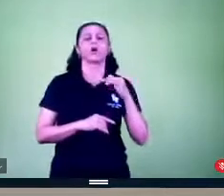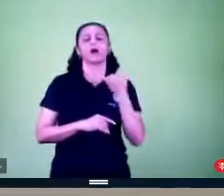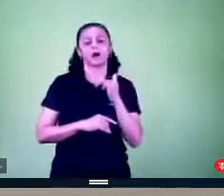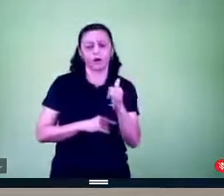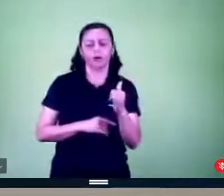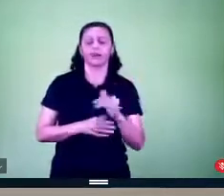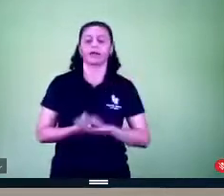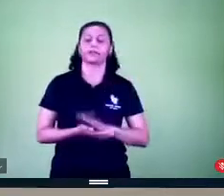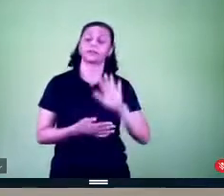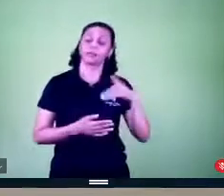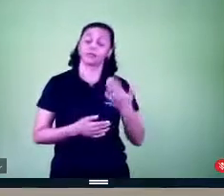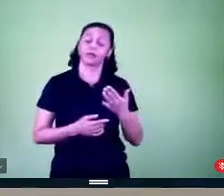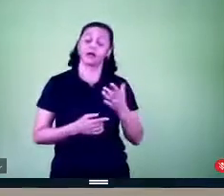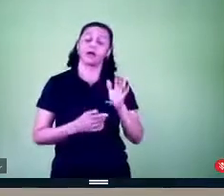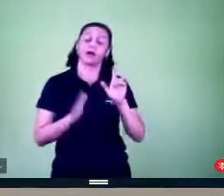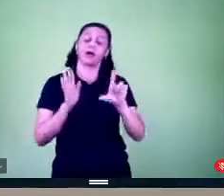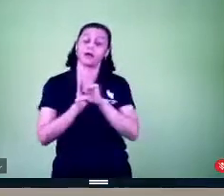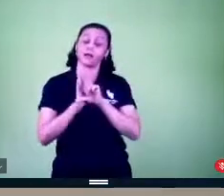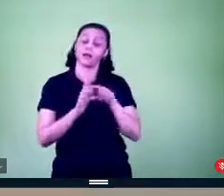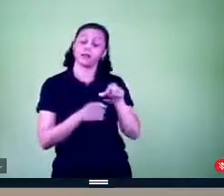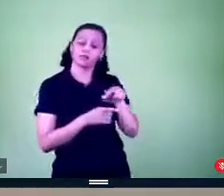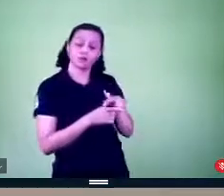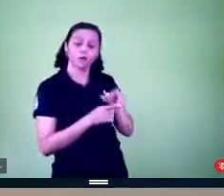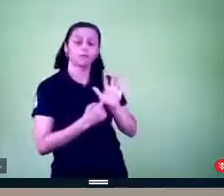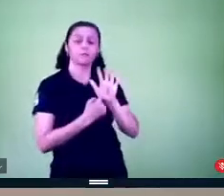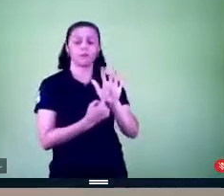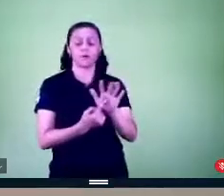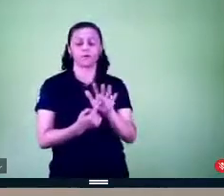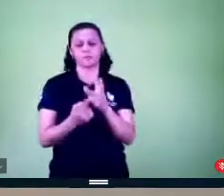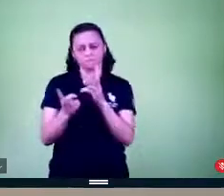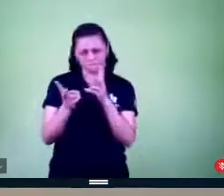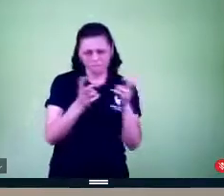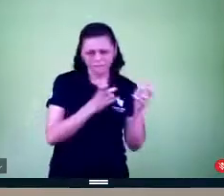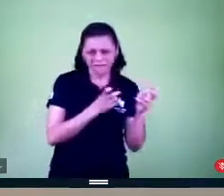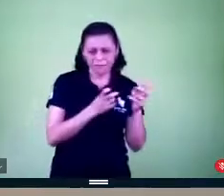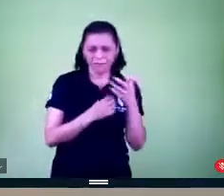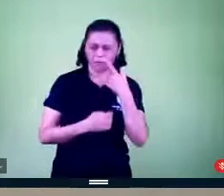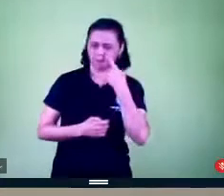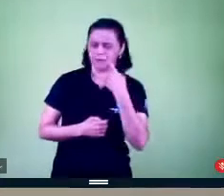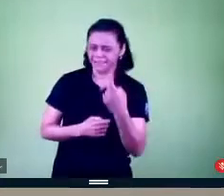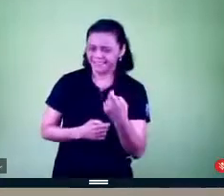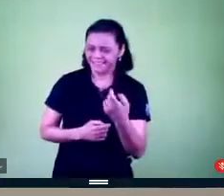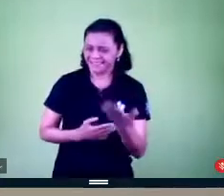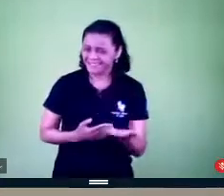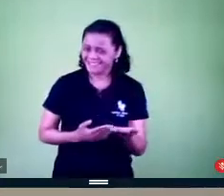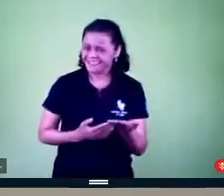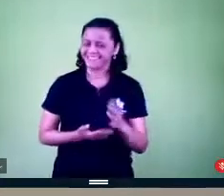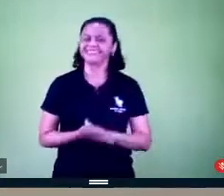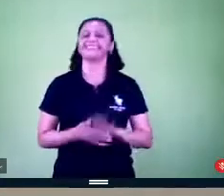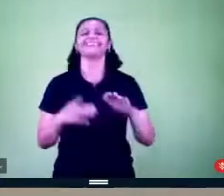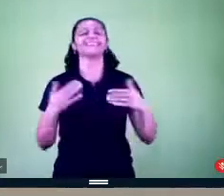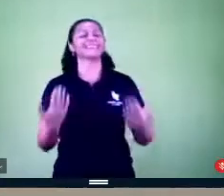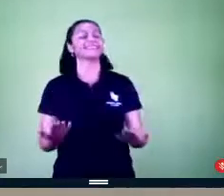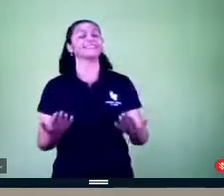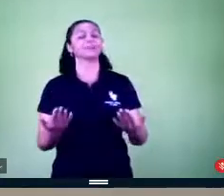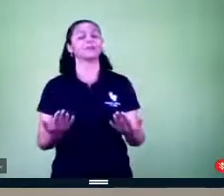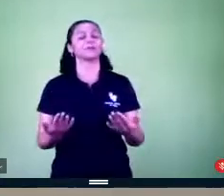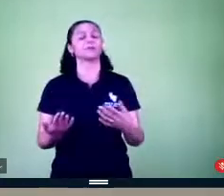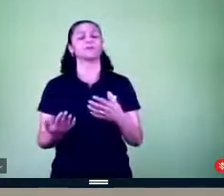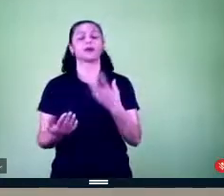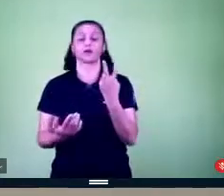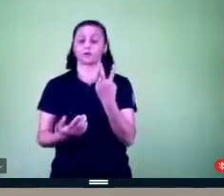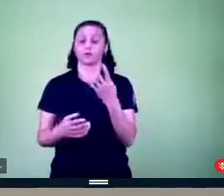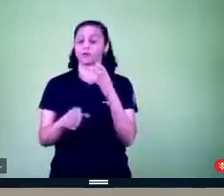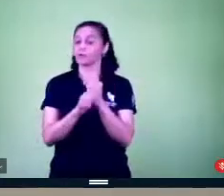Já pararam para perceber essas coisas? Viram que interessante? Tá? Então, olha só. 2 continhas muito simples, eu resolvo o meu